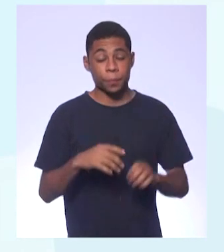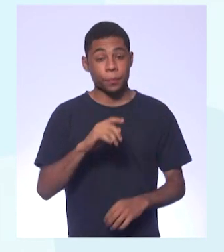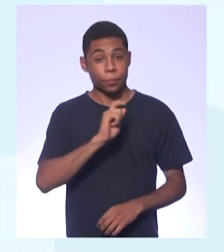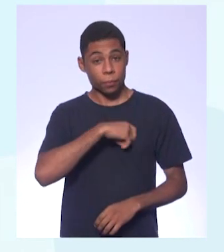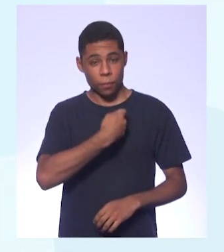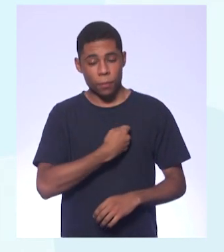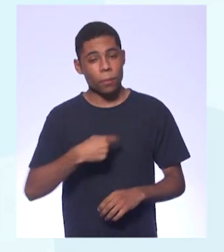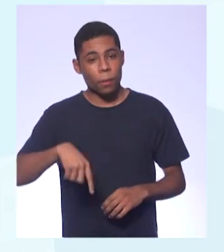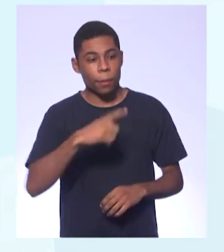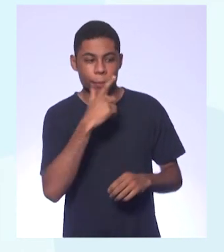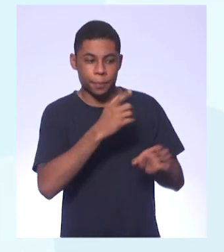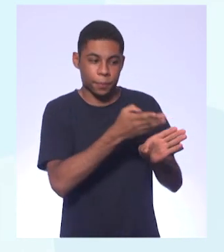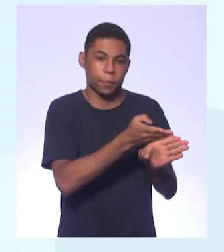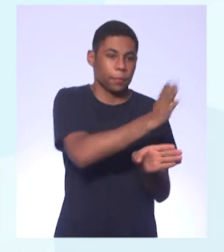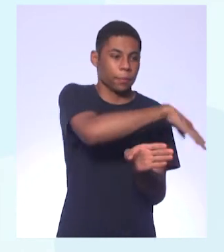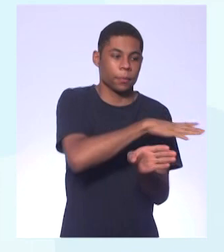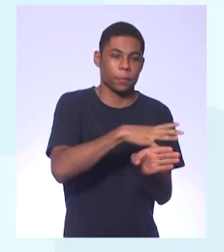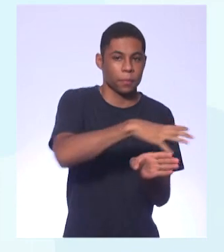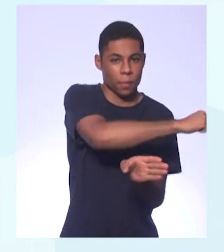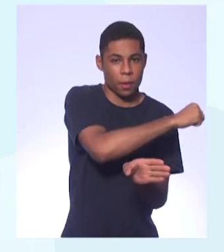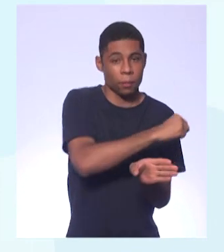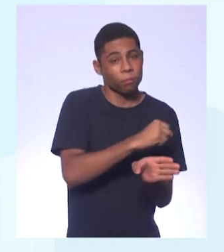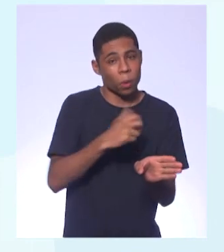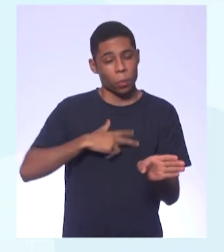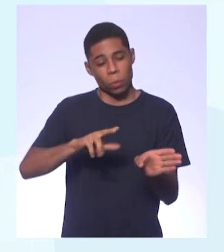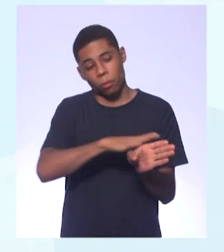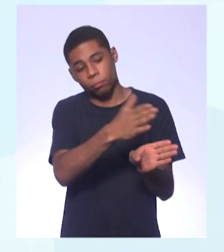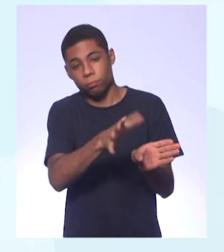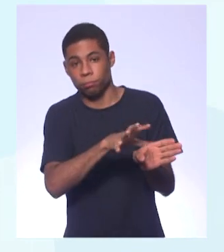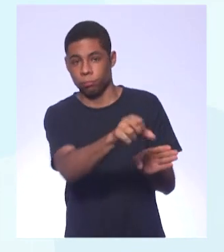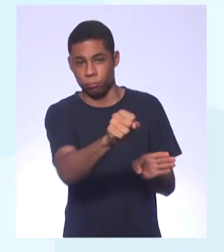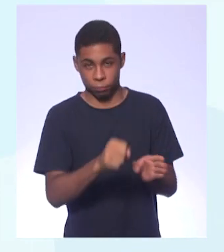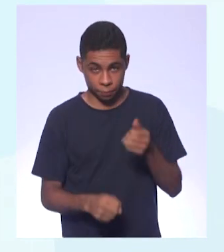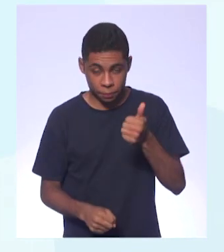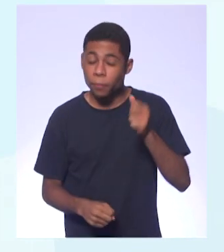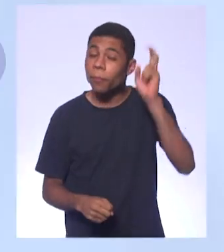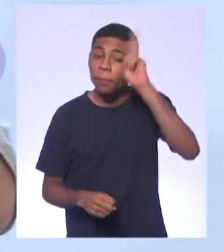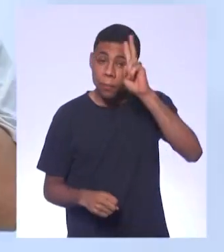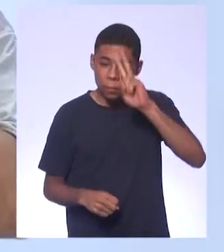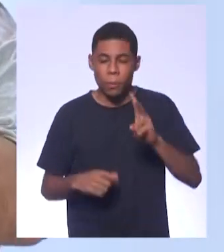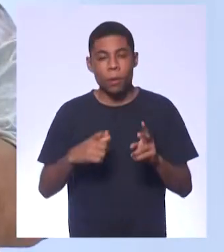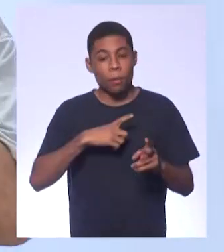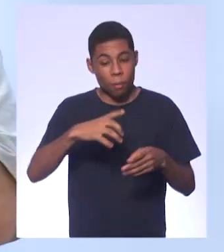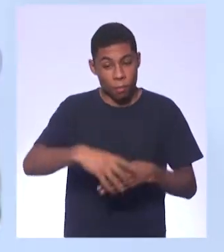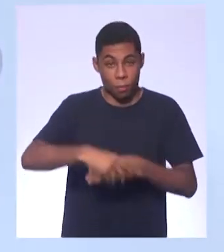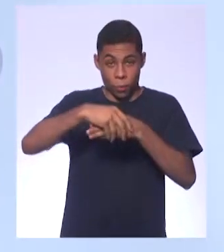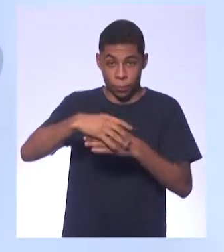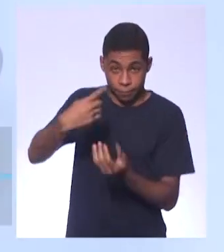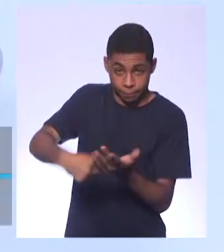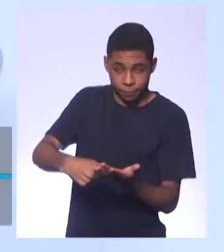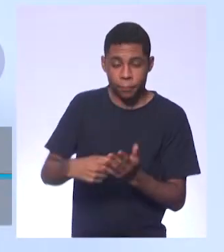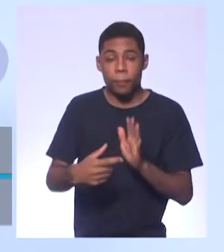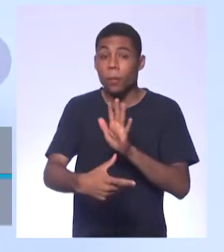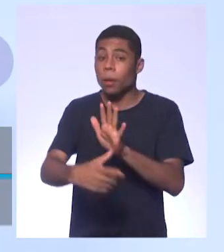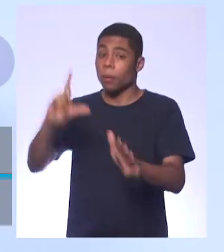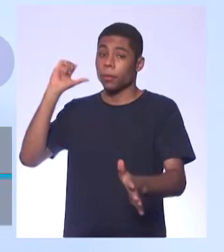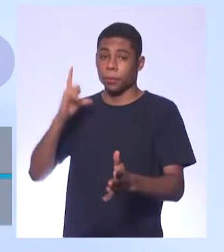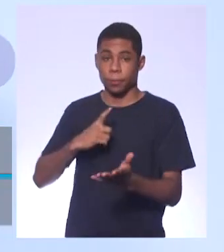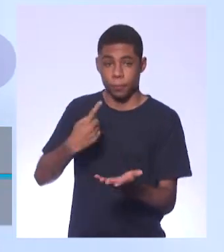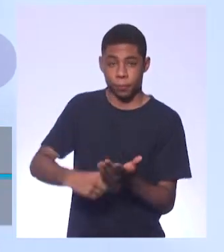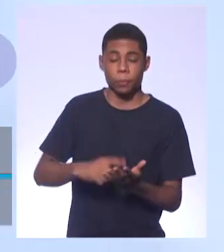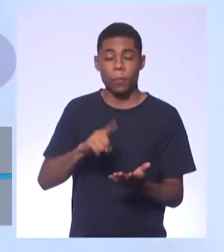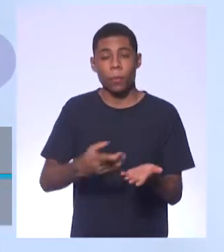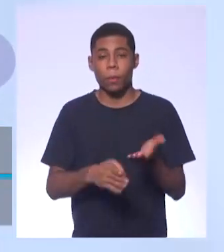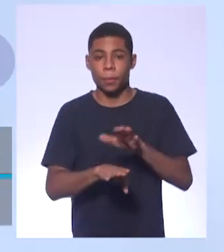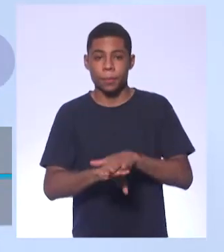ocidental dessa linha. Só que a gente tem que lembrar o seguinte: antes deste acordo, nós tivemos um outro acordo, que é o